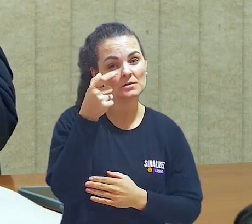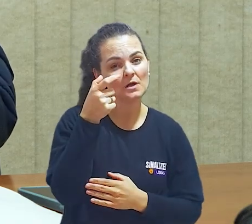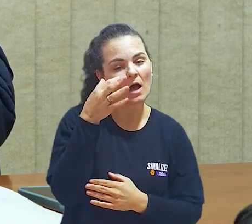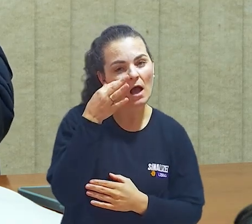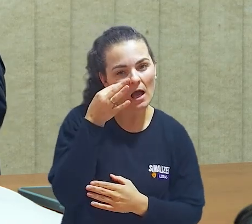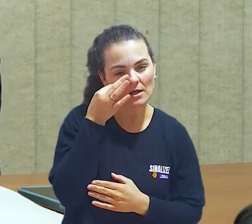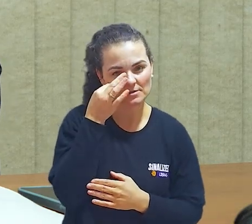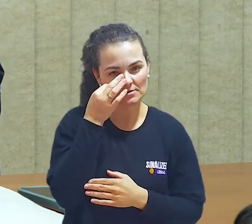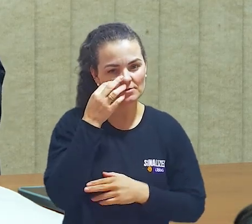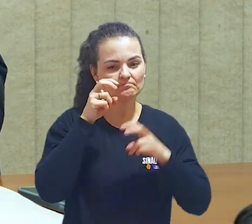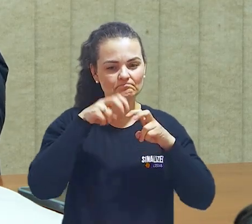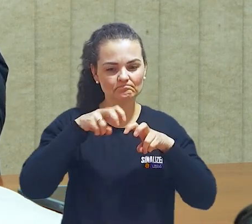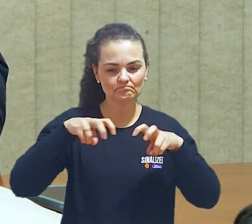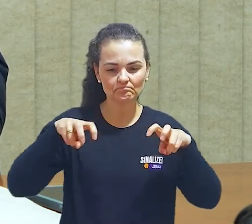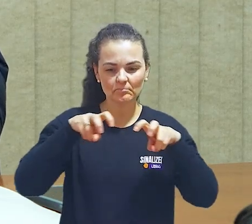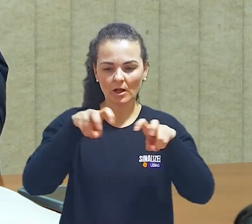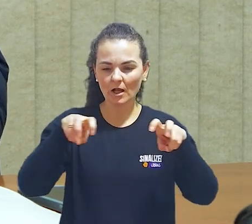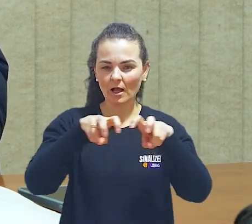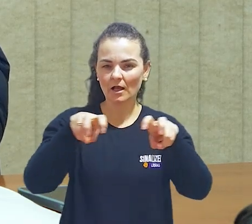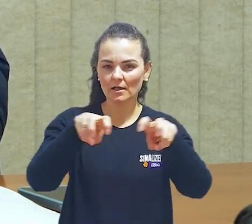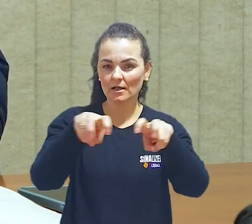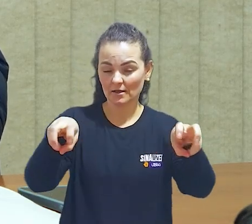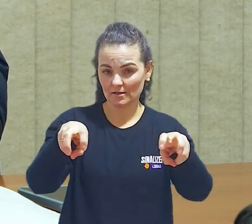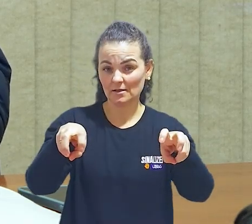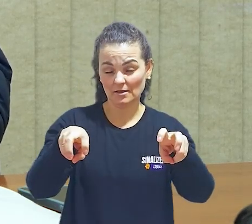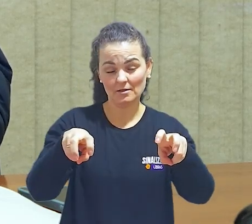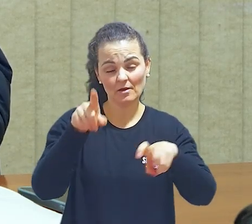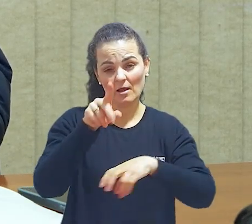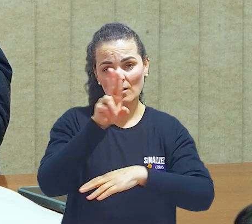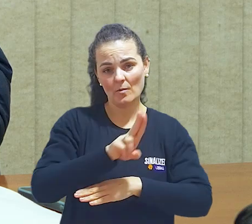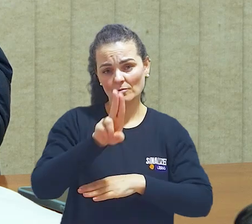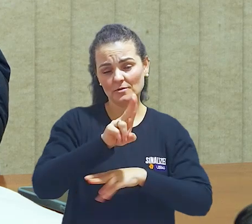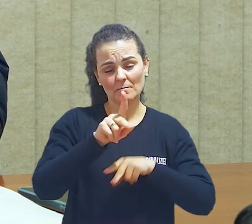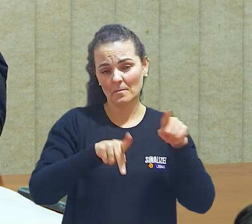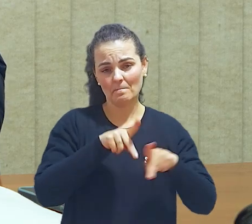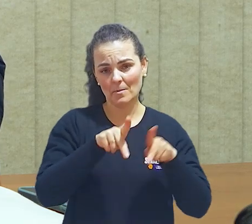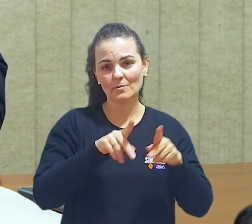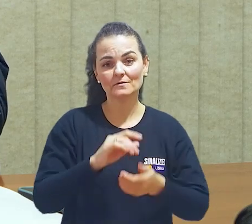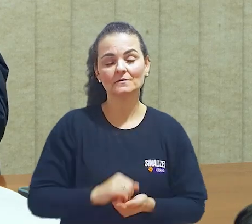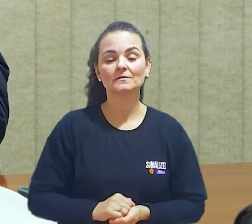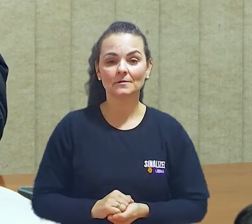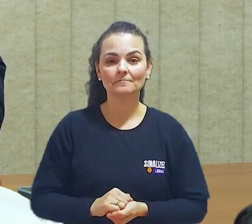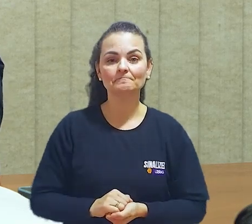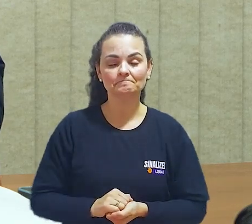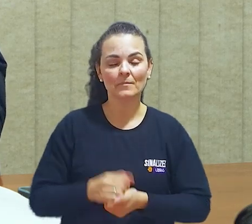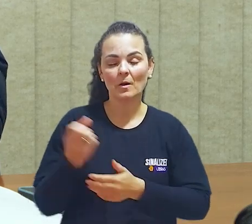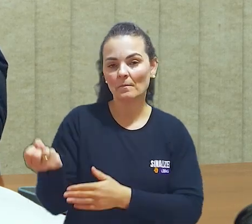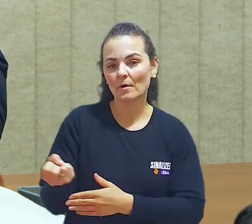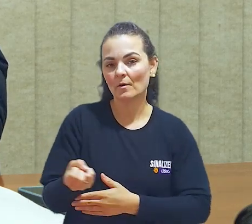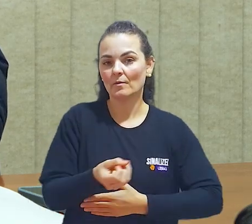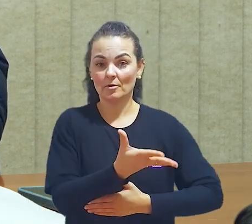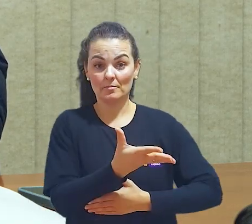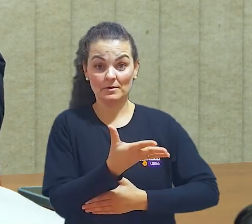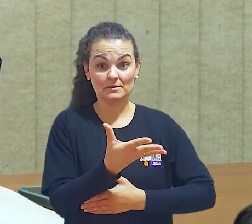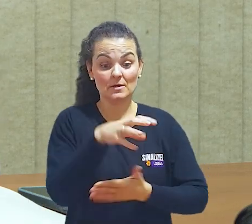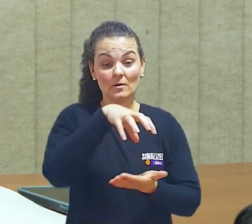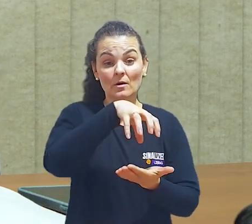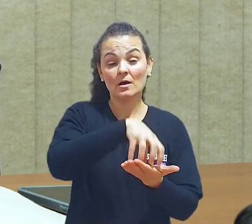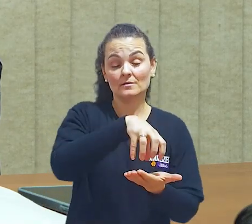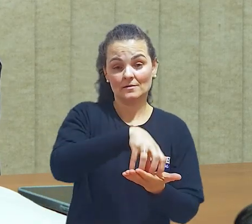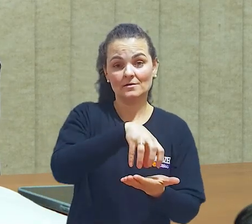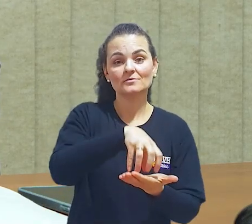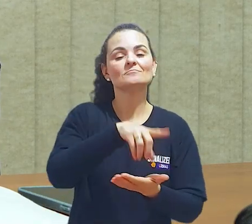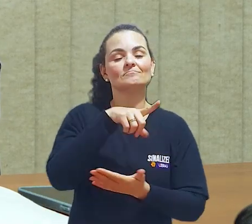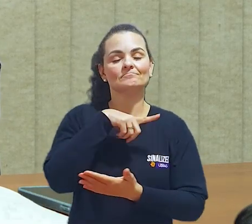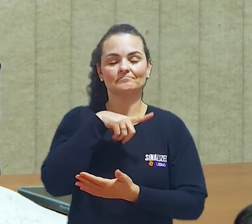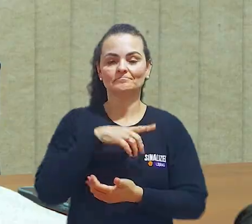ser disponibilizada a utilização da população. Então, no quesito modernização da sede, nós